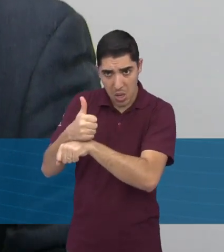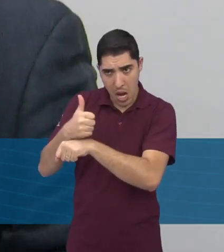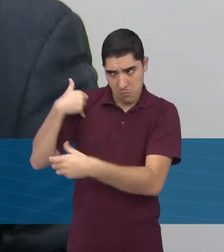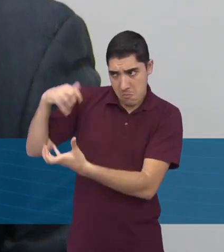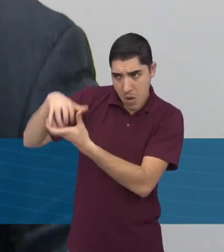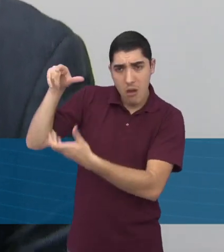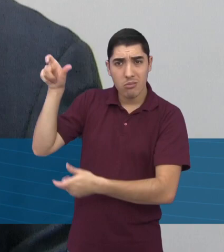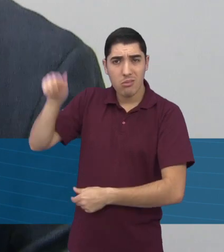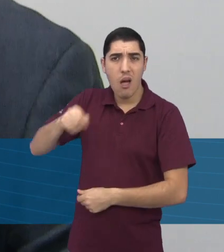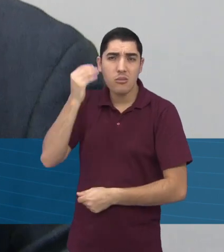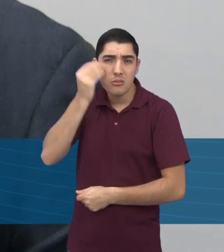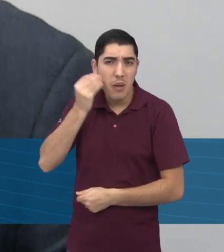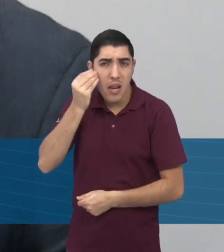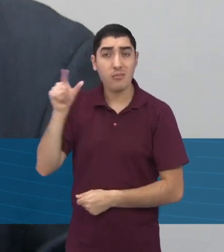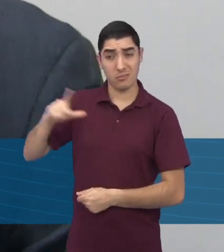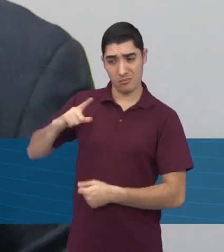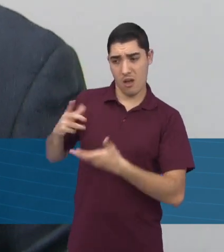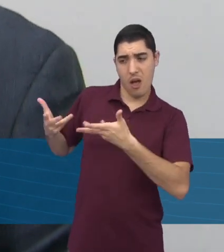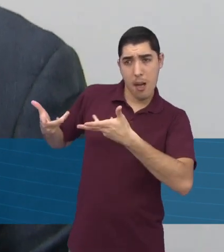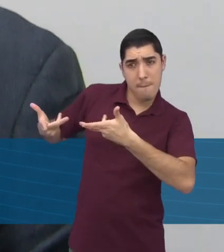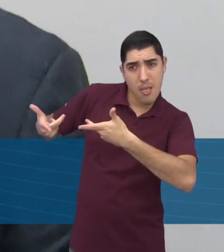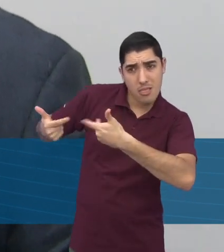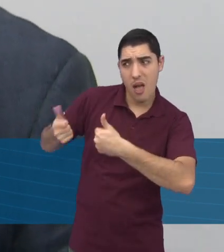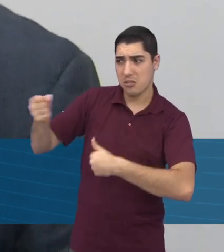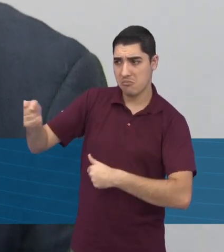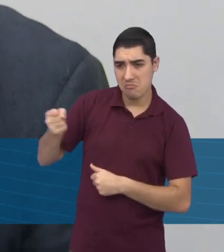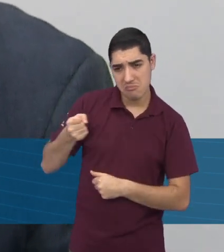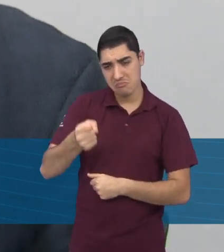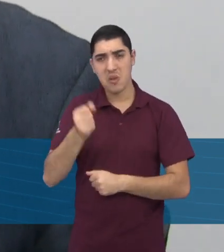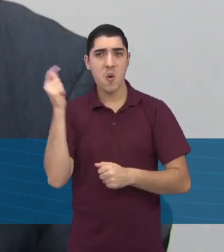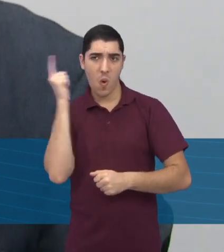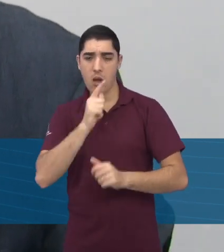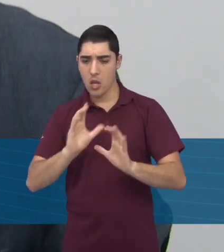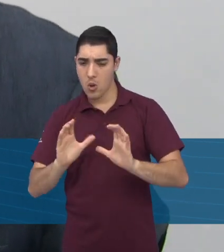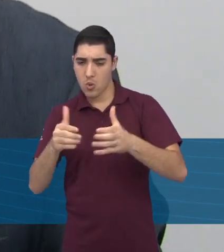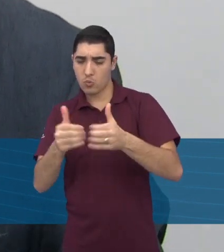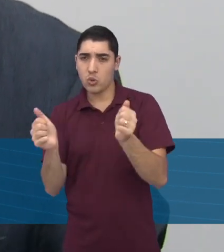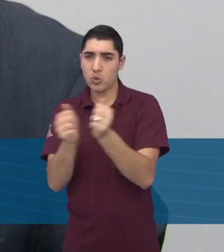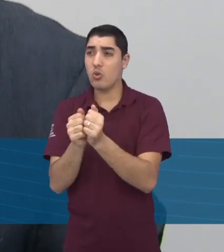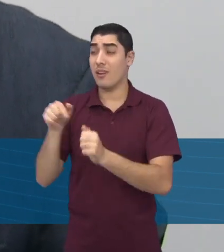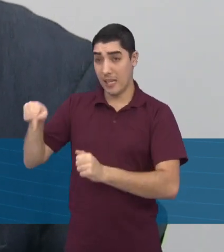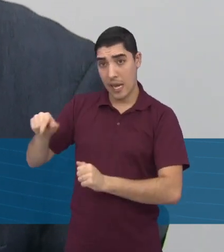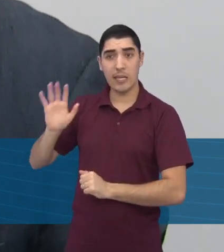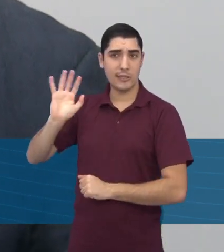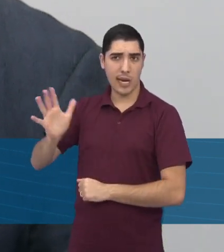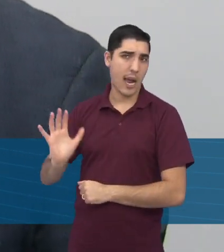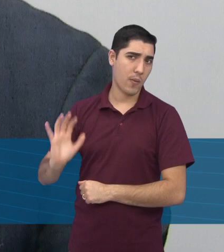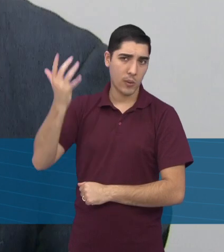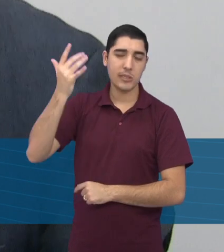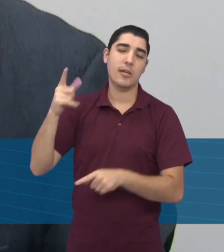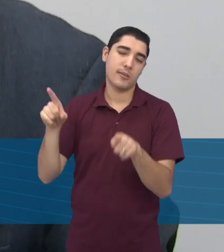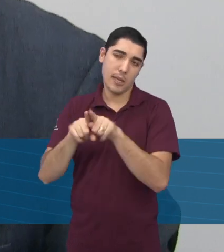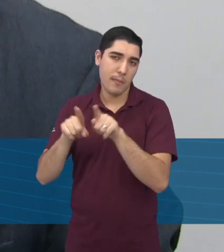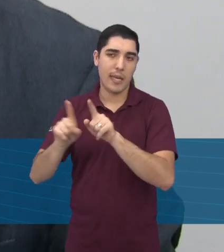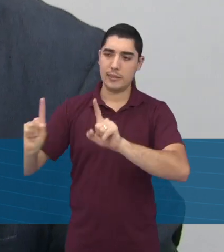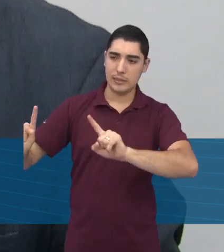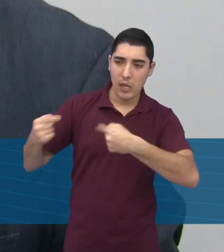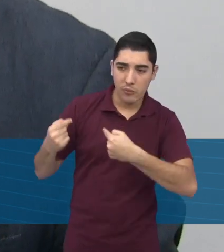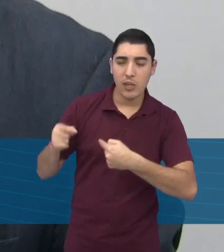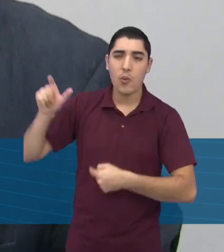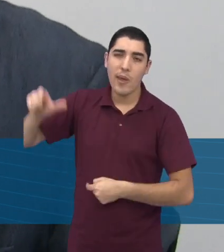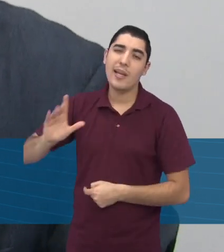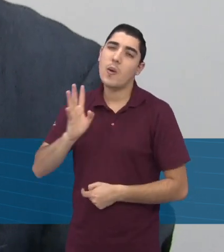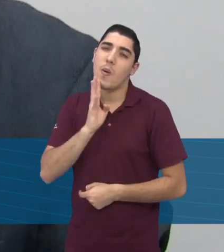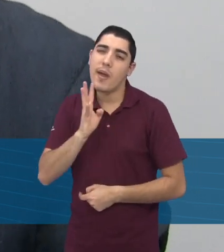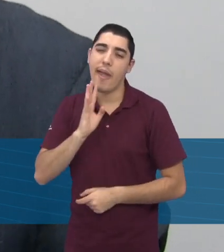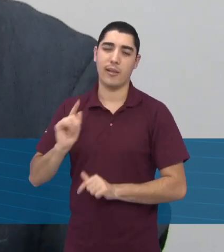bagagem de bastante experiência, tem bastante habilidade em trabalhar em equipe, né, passou por grandes desafios, algumas crises importantes